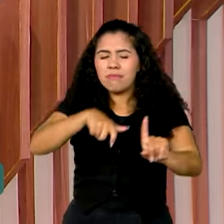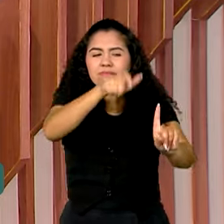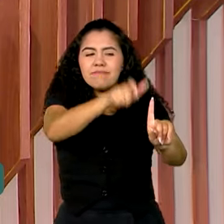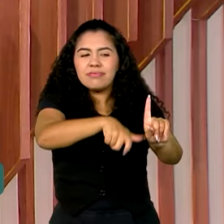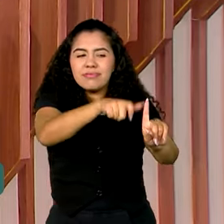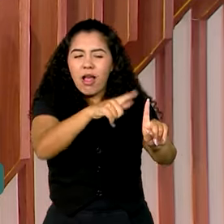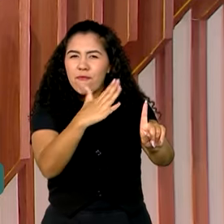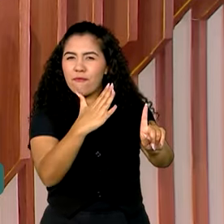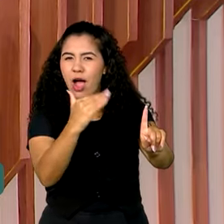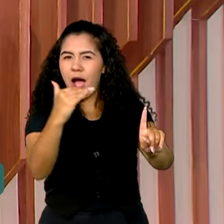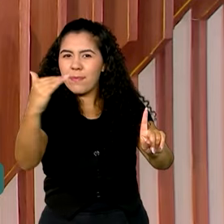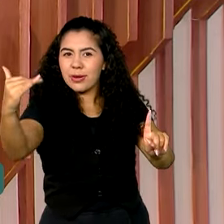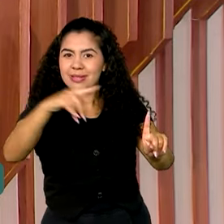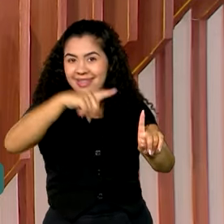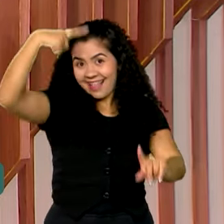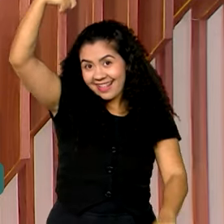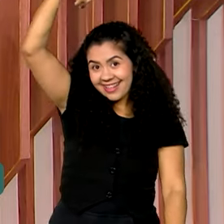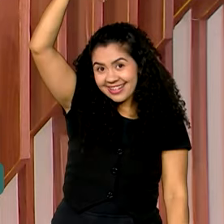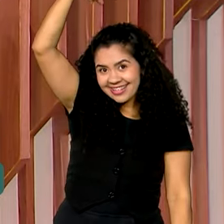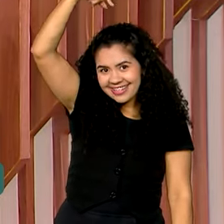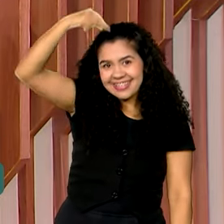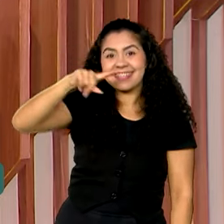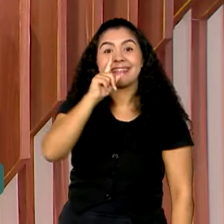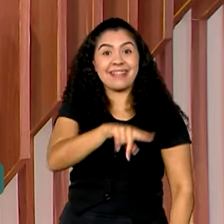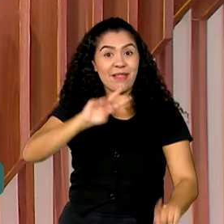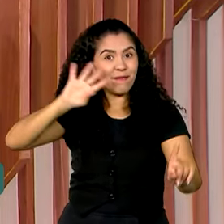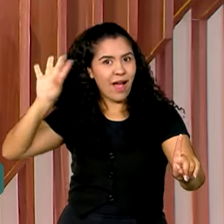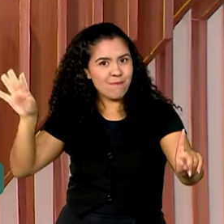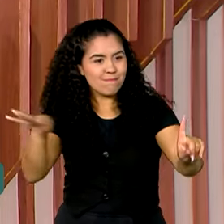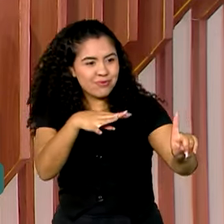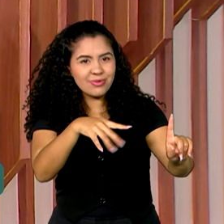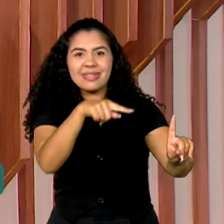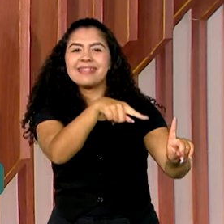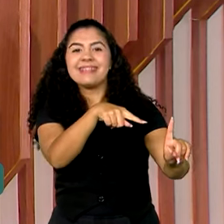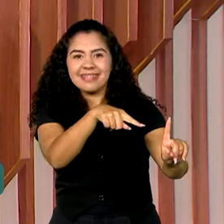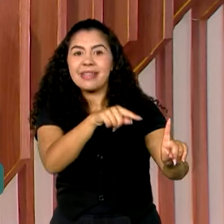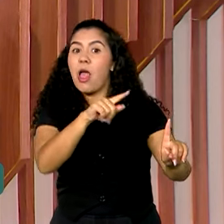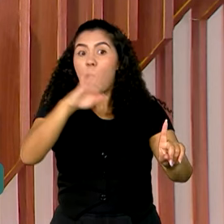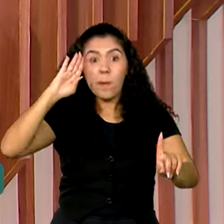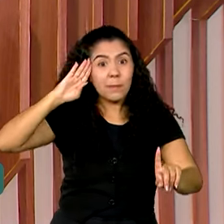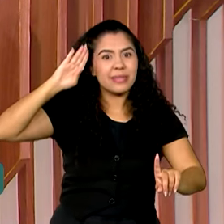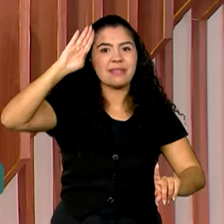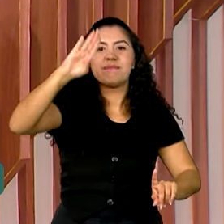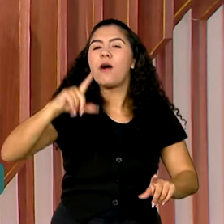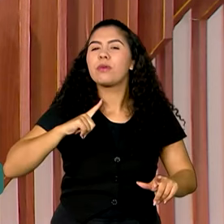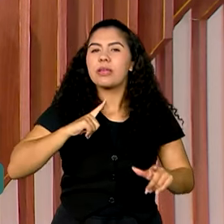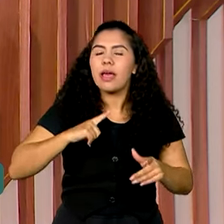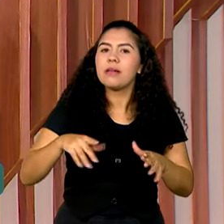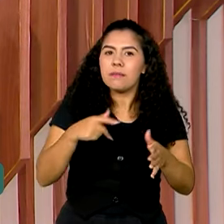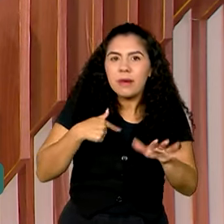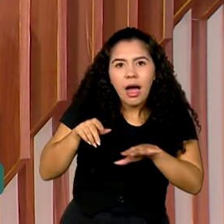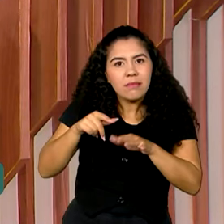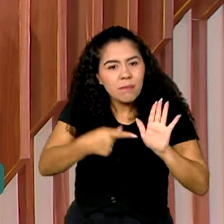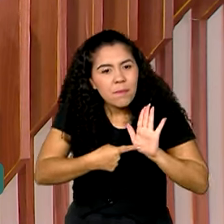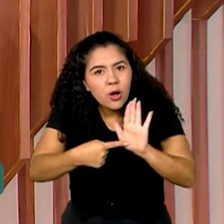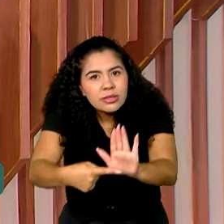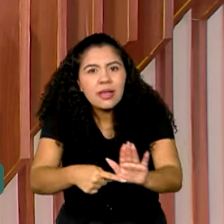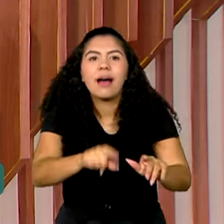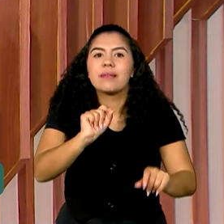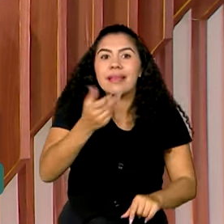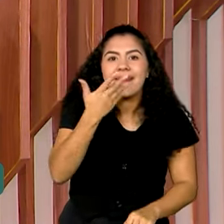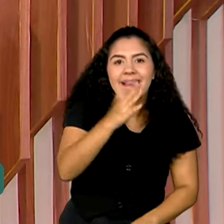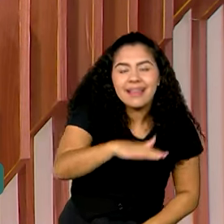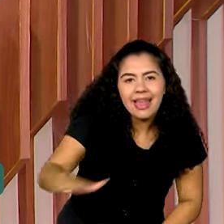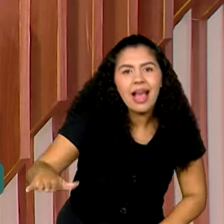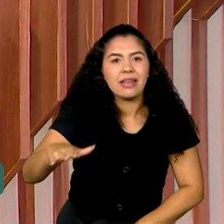Zé Gotinha, vai ter lugar de destaque. Ele é um dos principais aliados para convencer crianças e adultos a